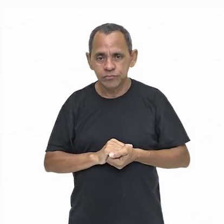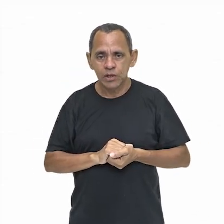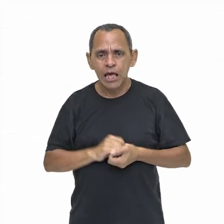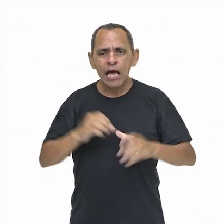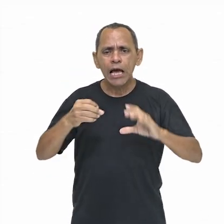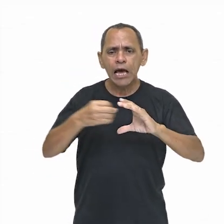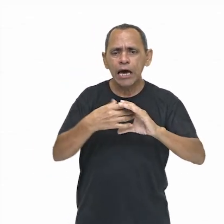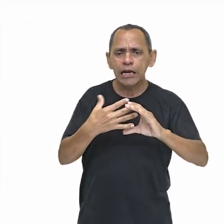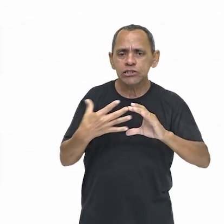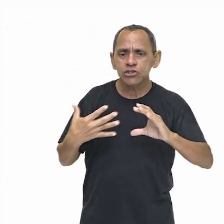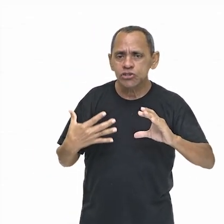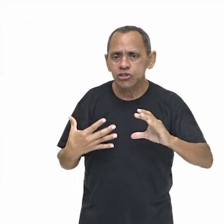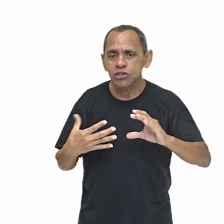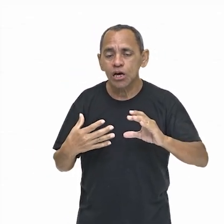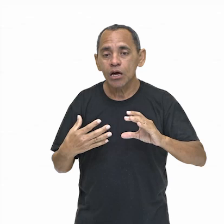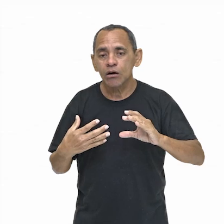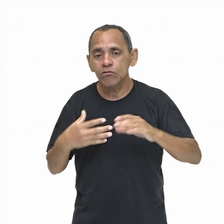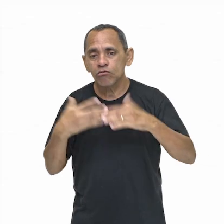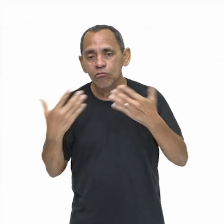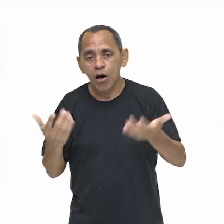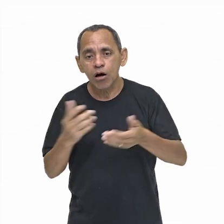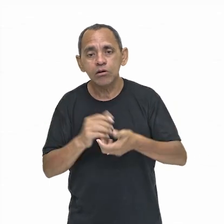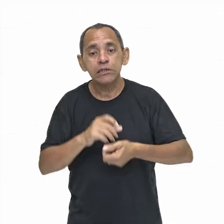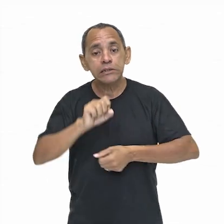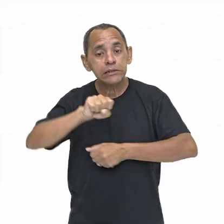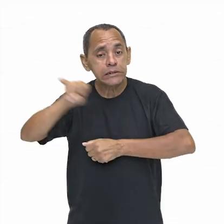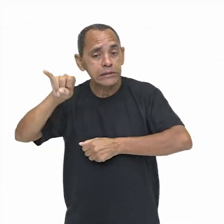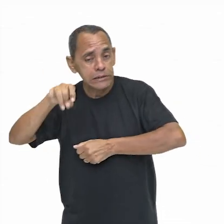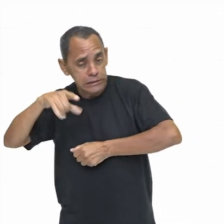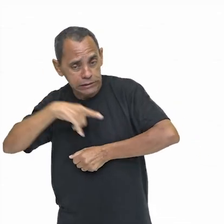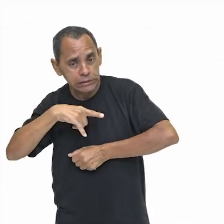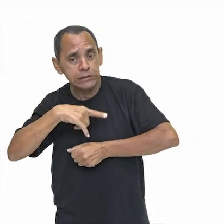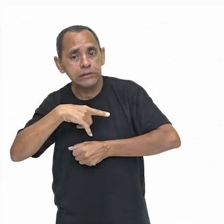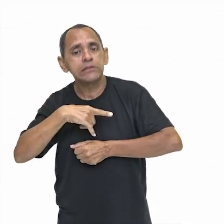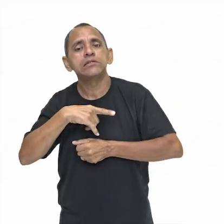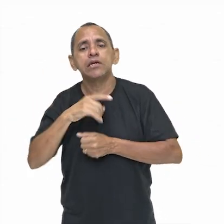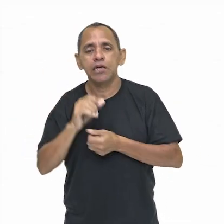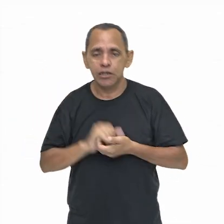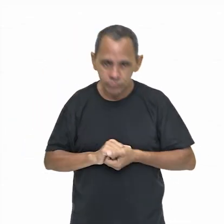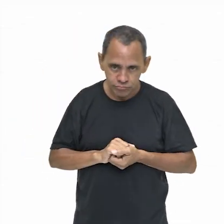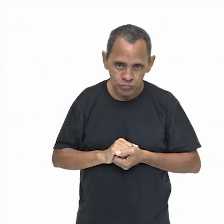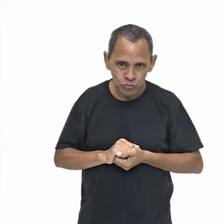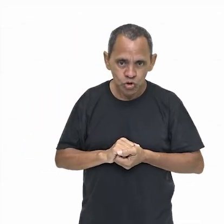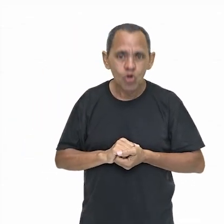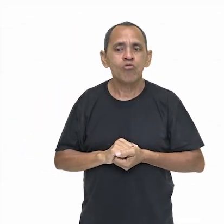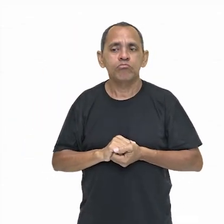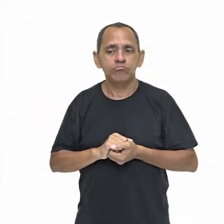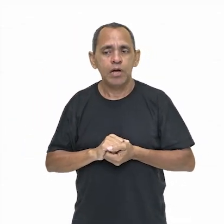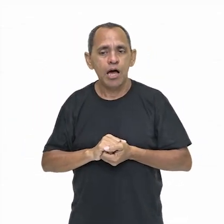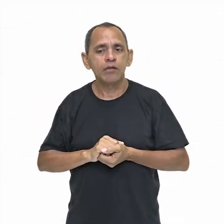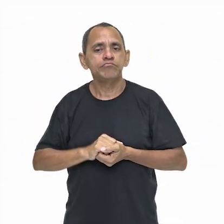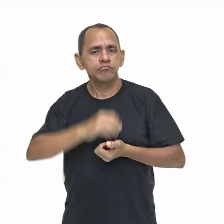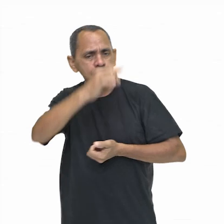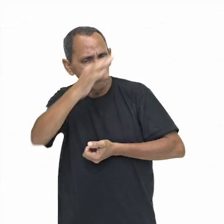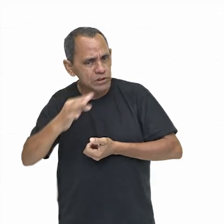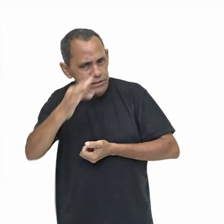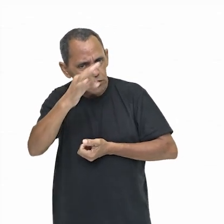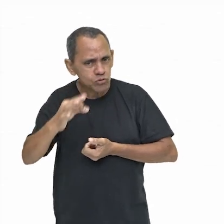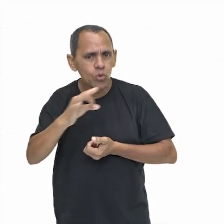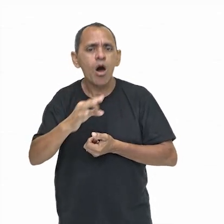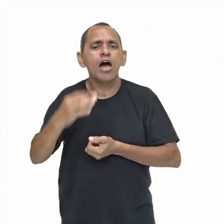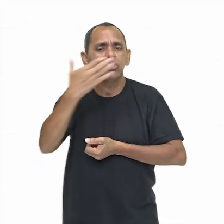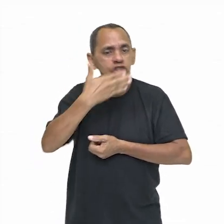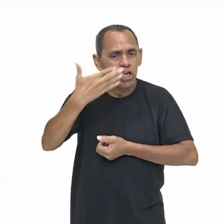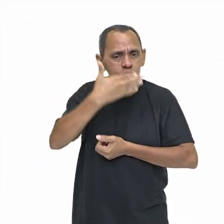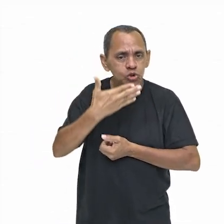caracteriza o diabetes? Quando há uma taxa muito elevada de açúcar no nosso sangue. Isso é verificado por meio de exame de